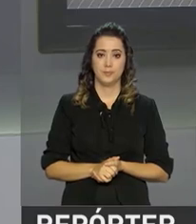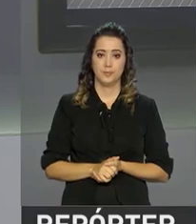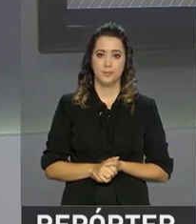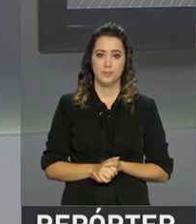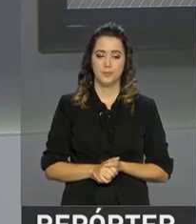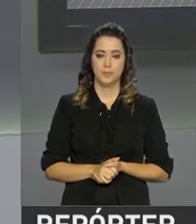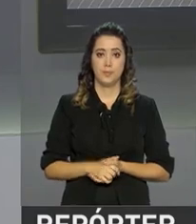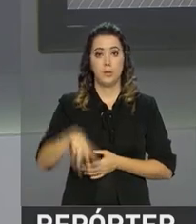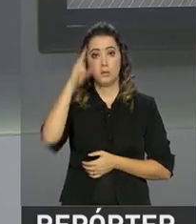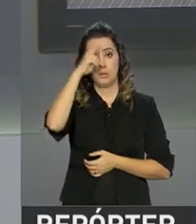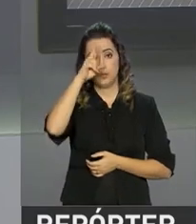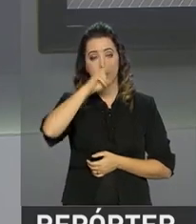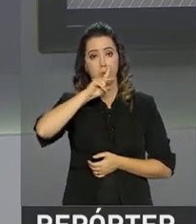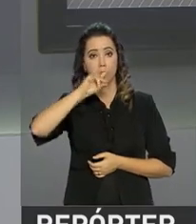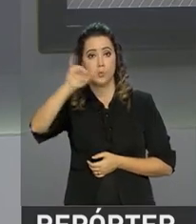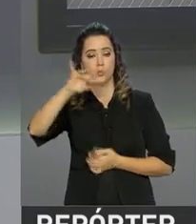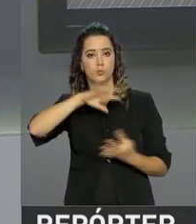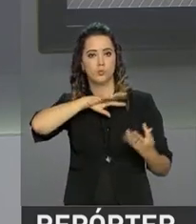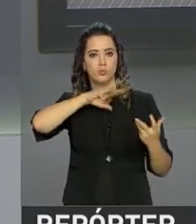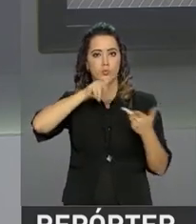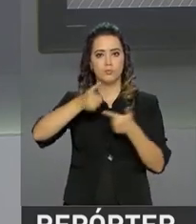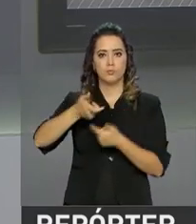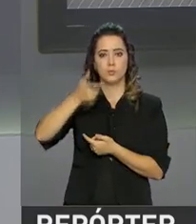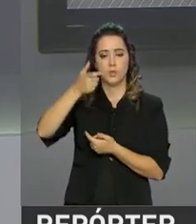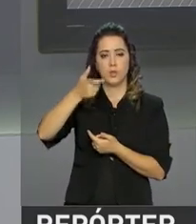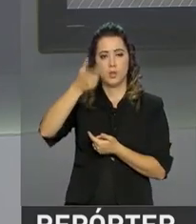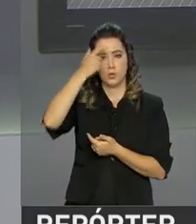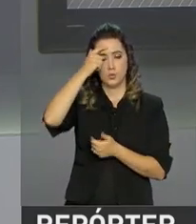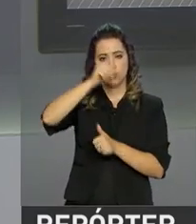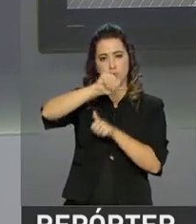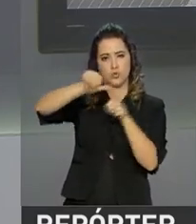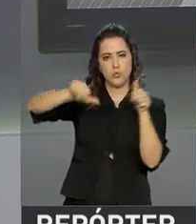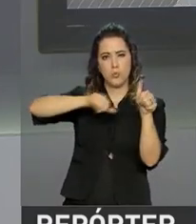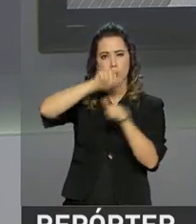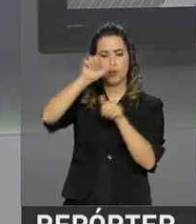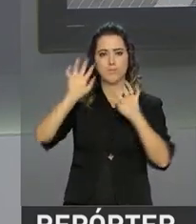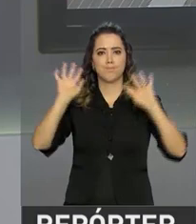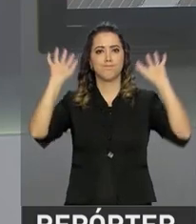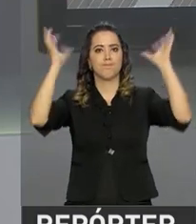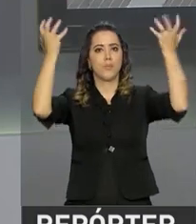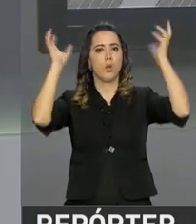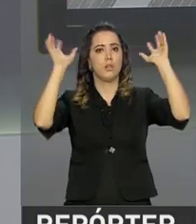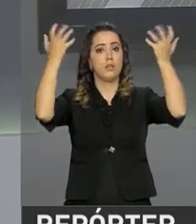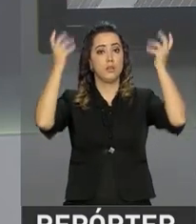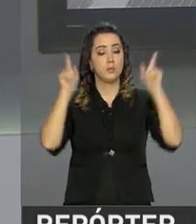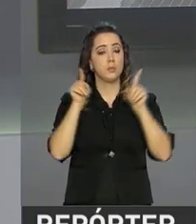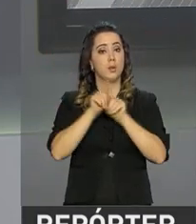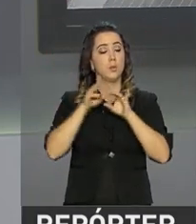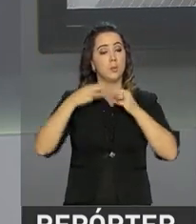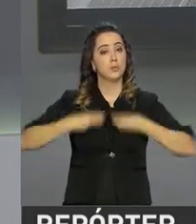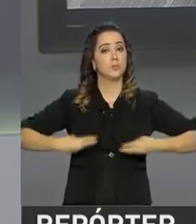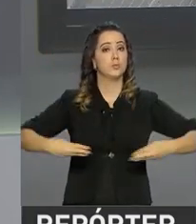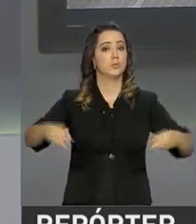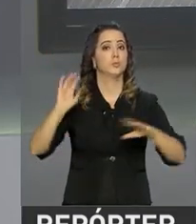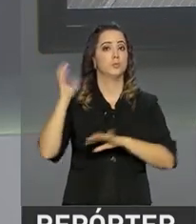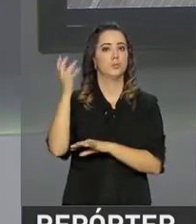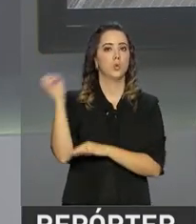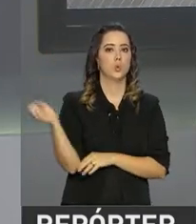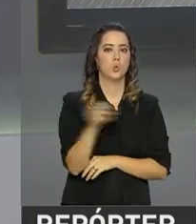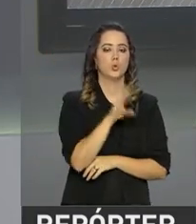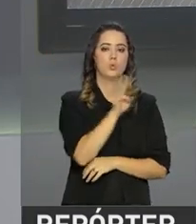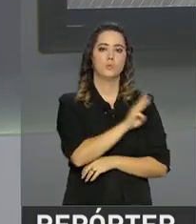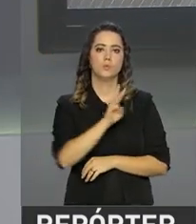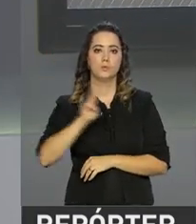para lembrar o dia nacional de conscientização sobre as mudanças climáticas o ministério do meio ambiente lançou um portal inovador